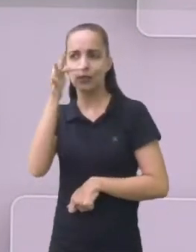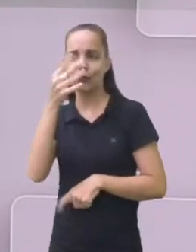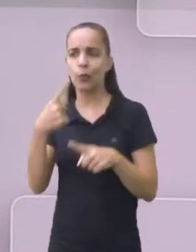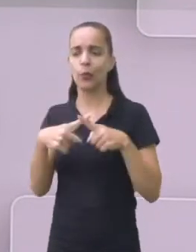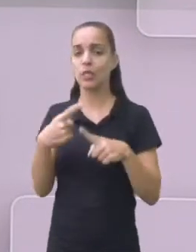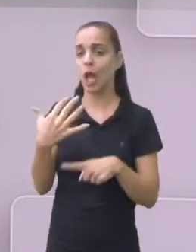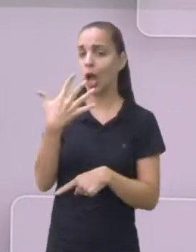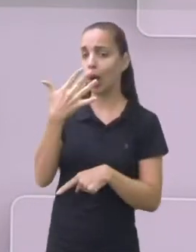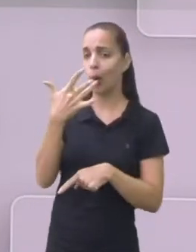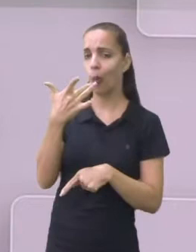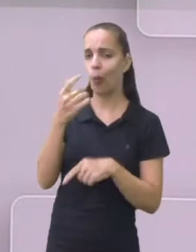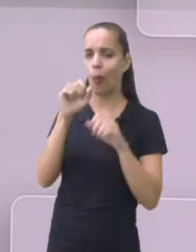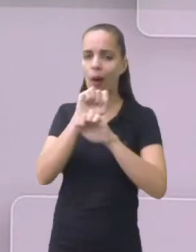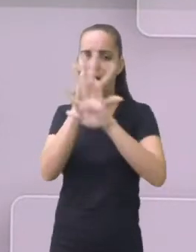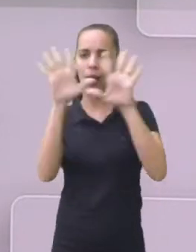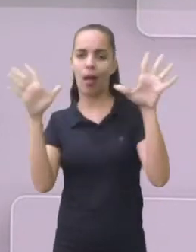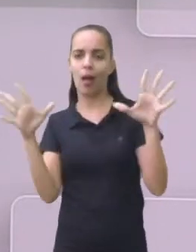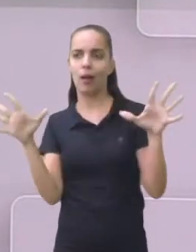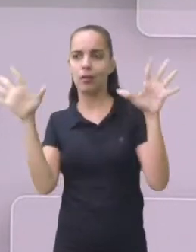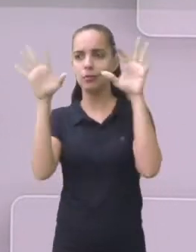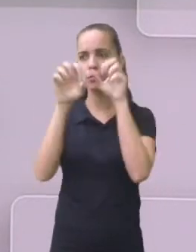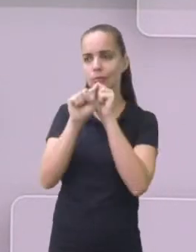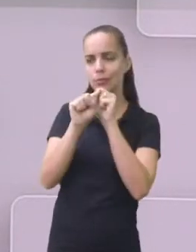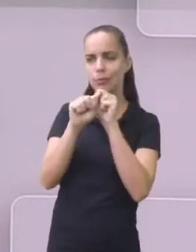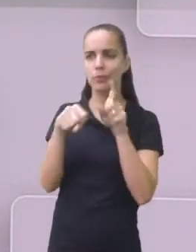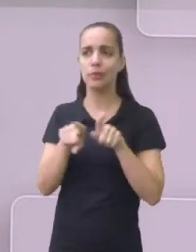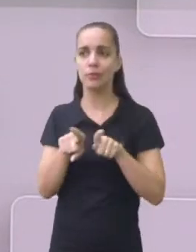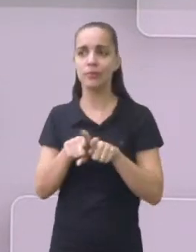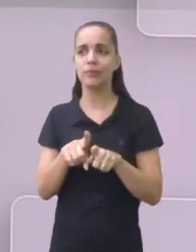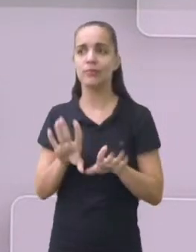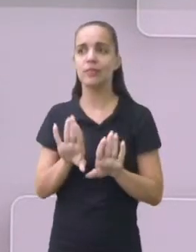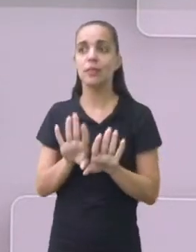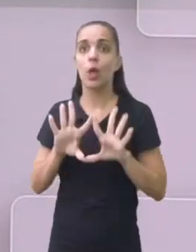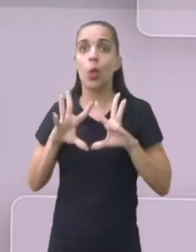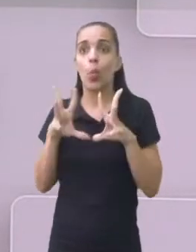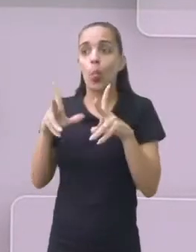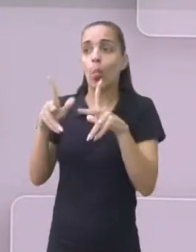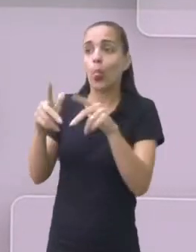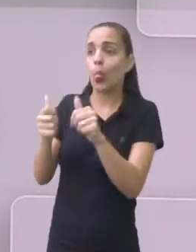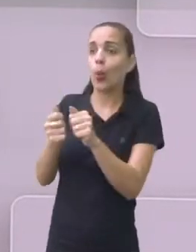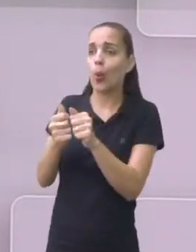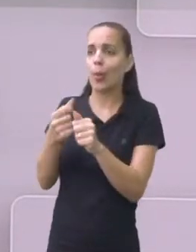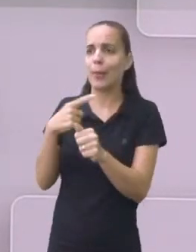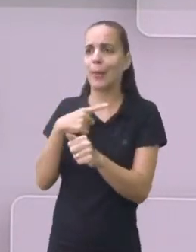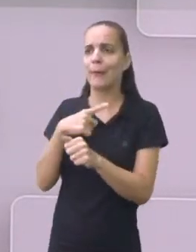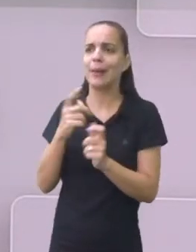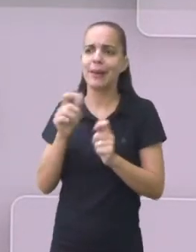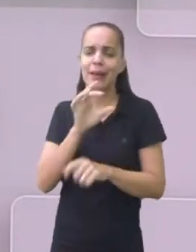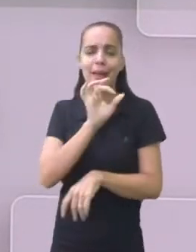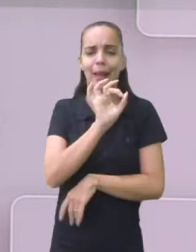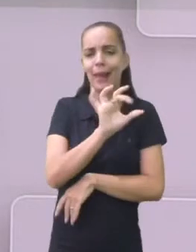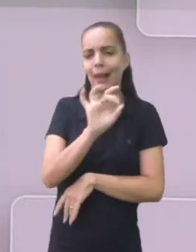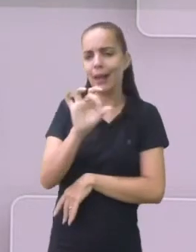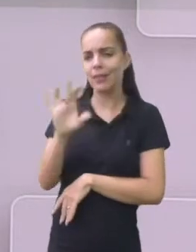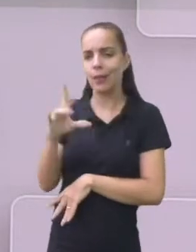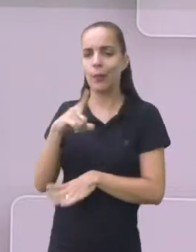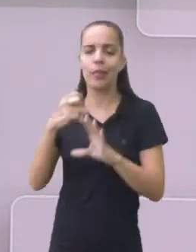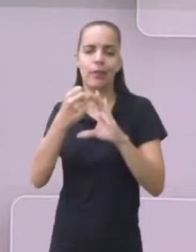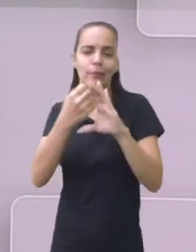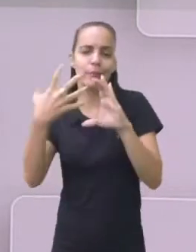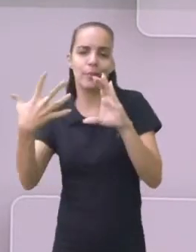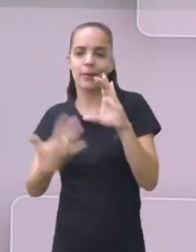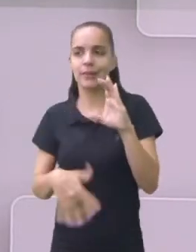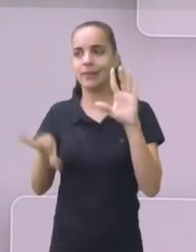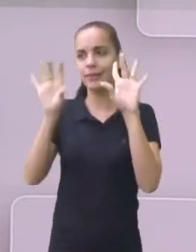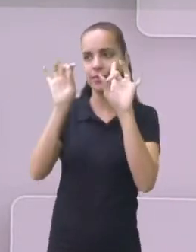texturas. Não tem, muito um padrão. São todas belas, mas cada uma com a sua beleza.